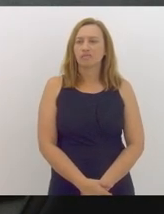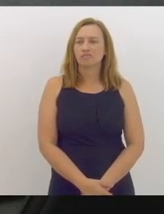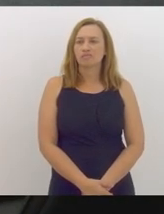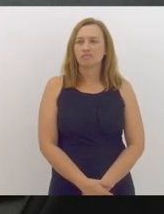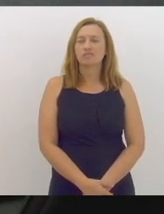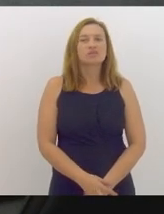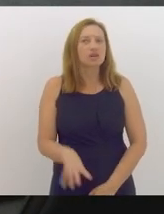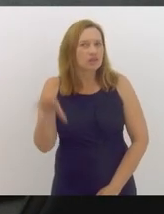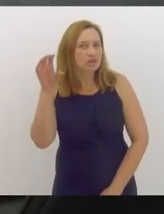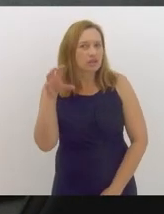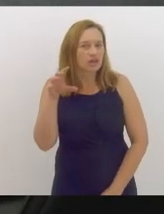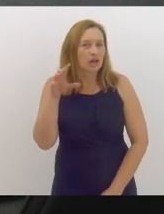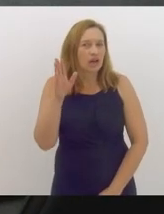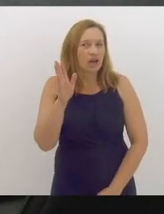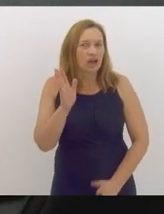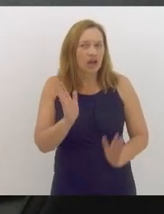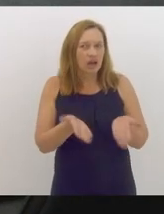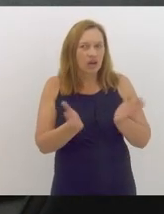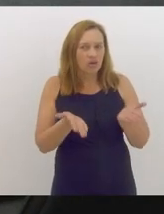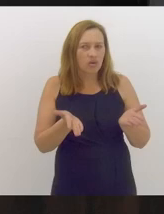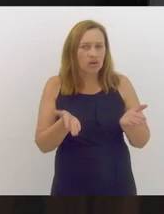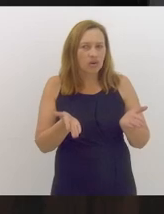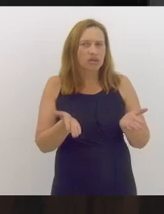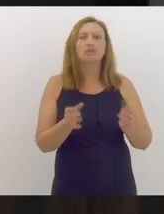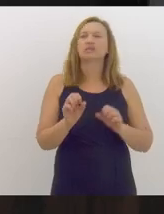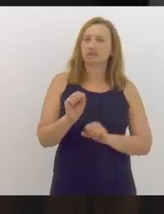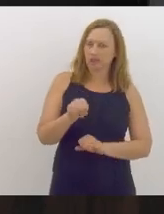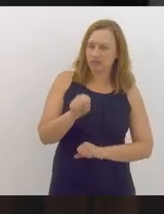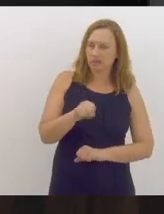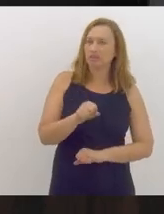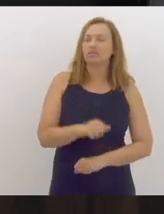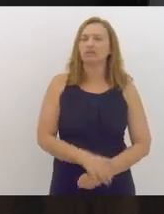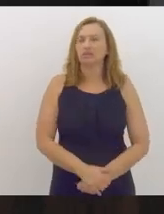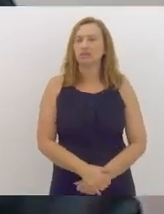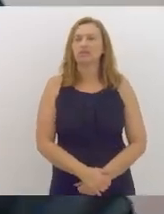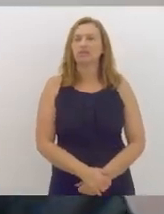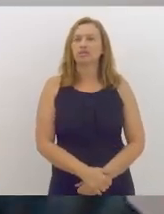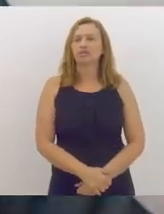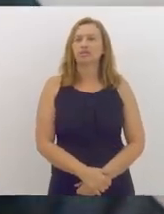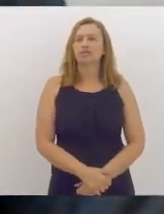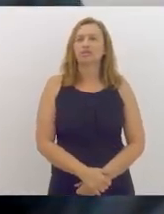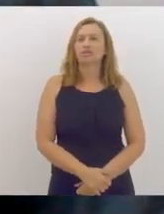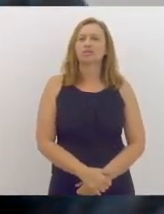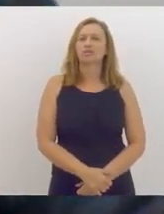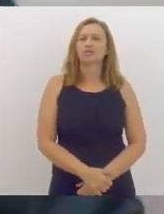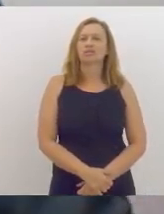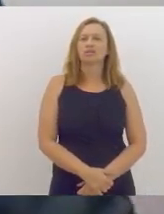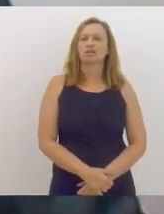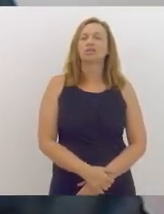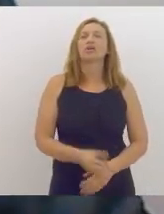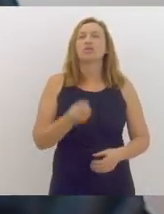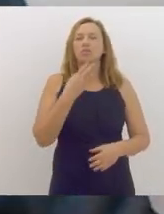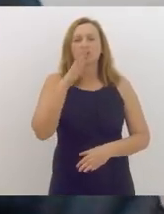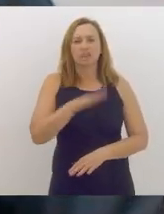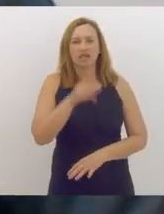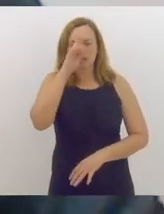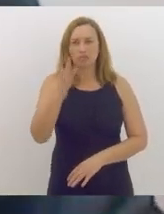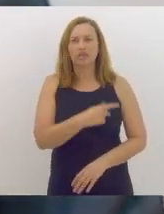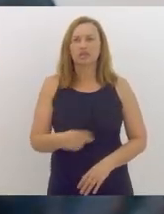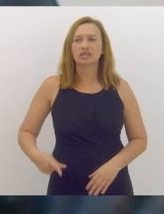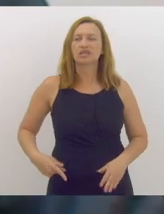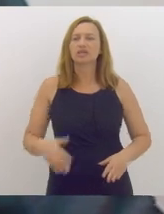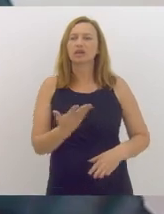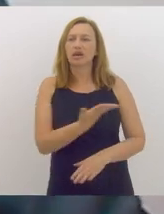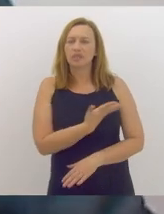Está me ouvindo aí, presidente? Agora sim. Tá. Obrigado, presidente. Boa tarde, presidente. Boa tarde,